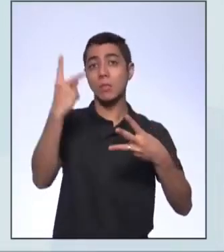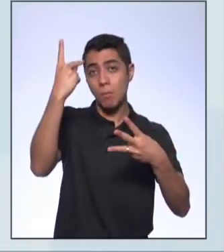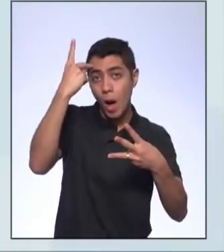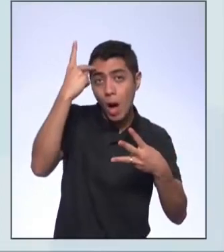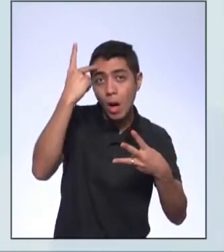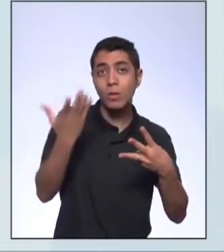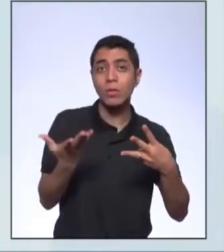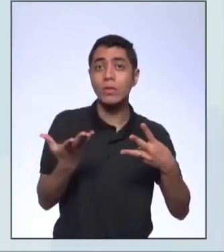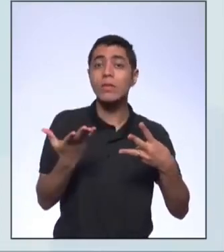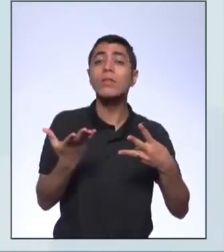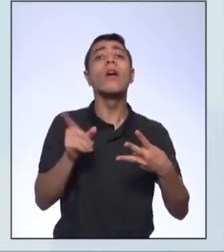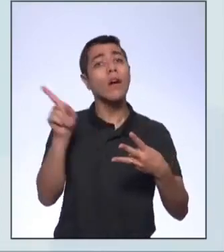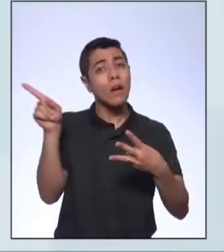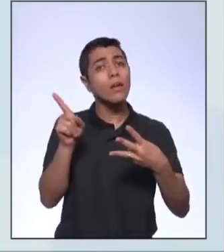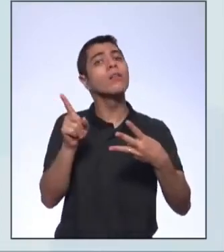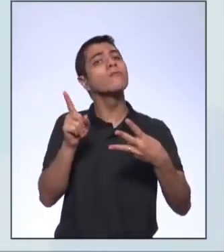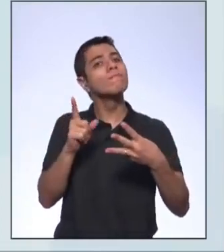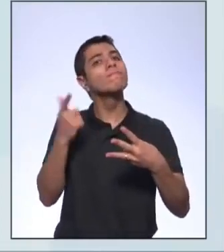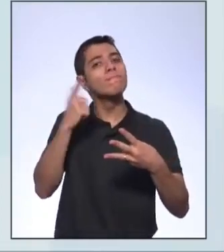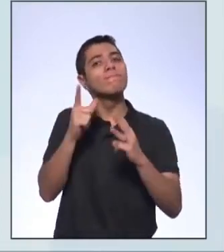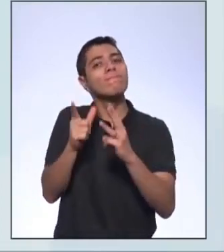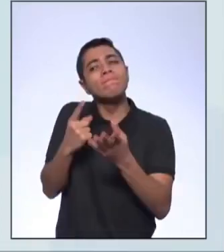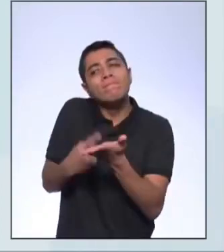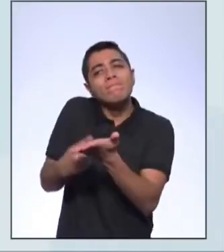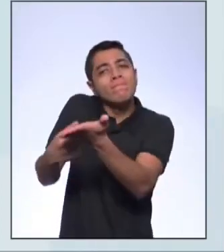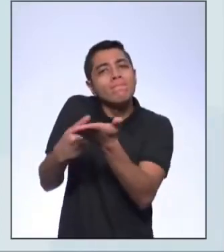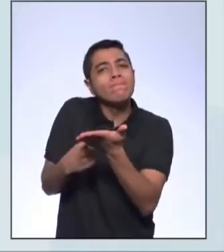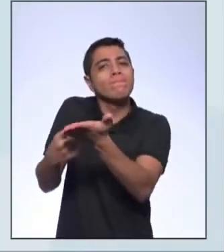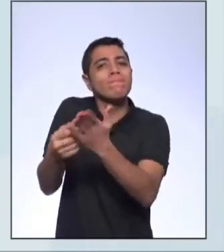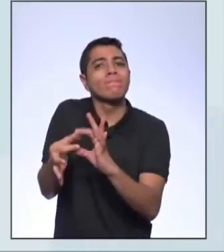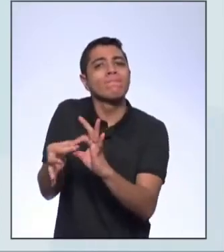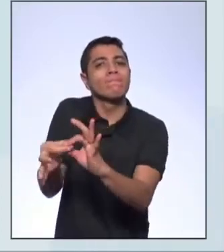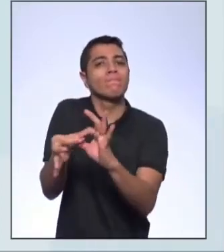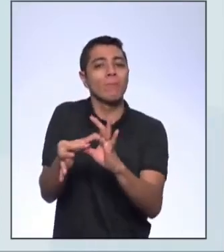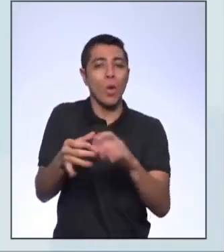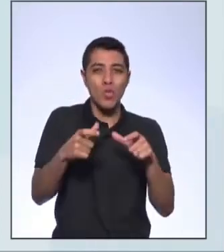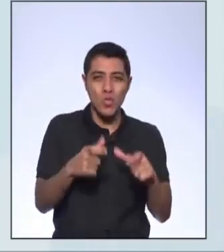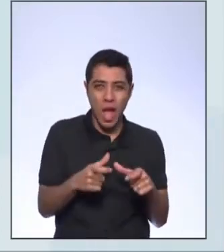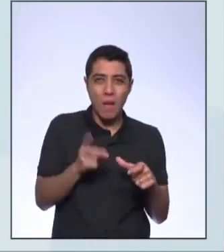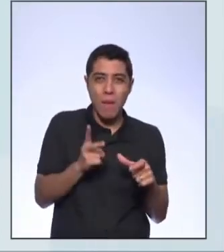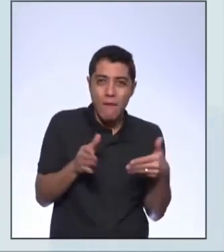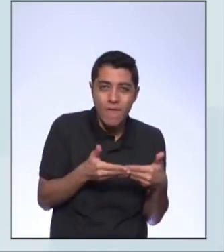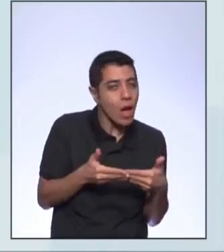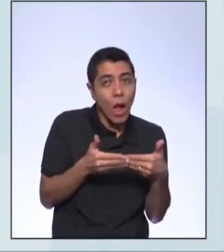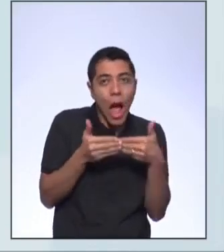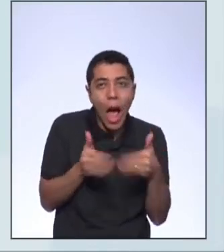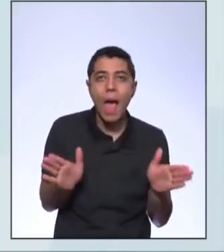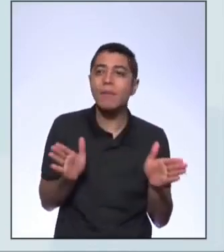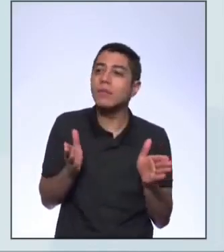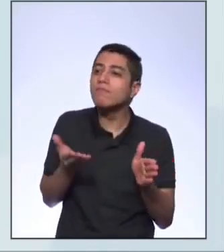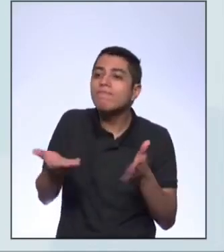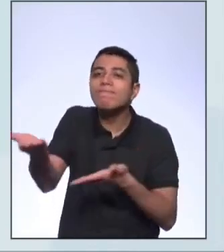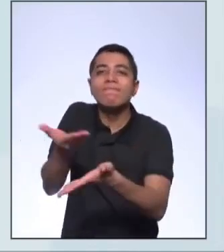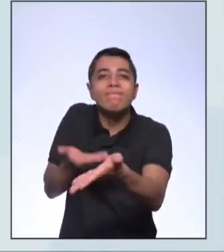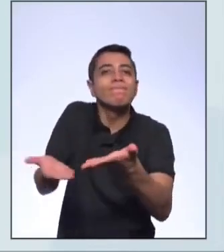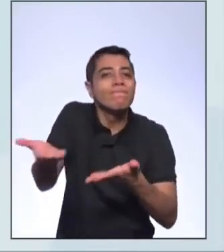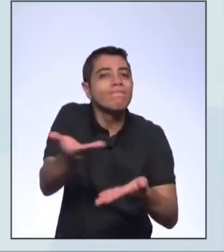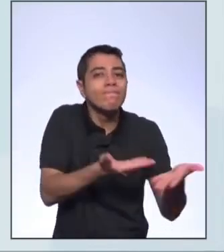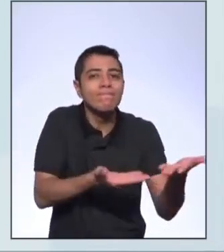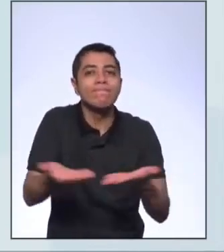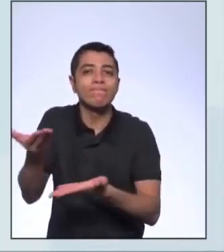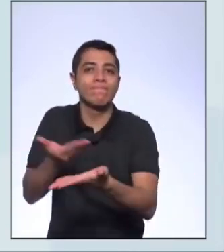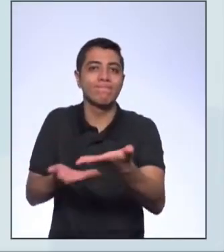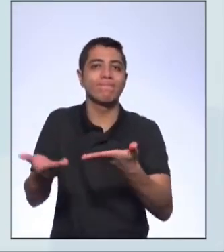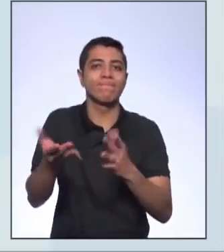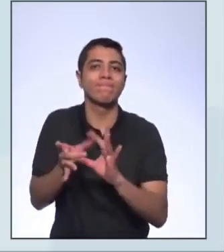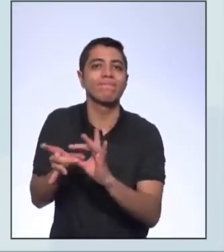né na relação dessas redes interligadas com os outros municípios com os outros entes nos outras com as outras cidades aí